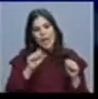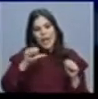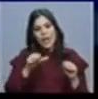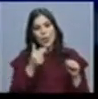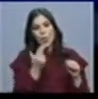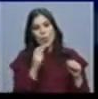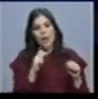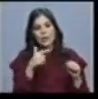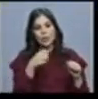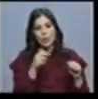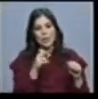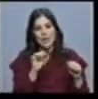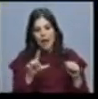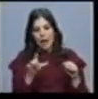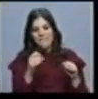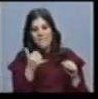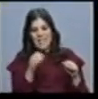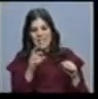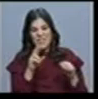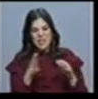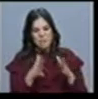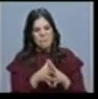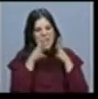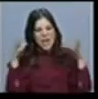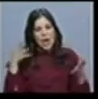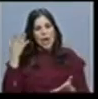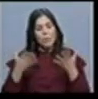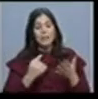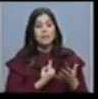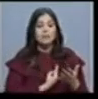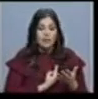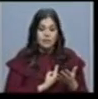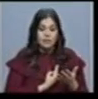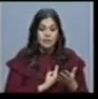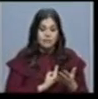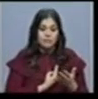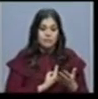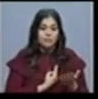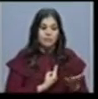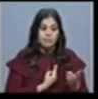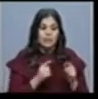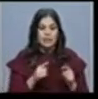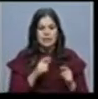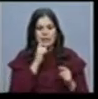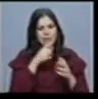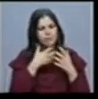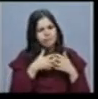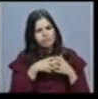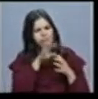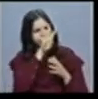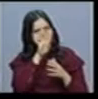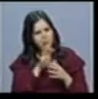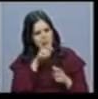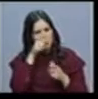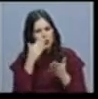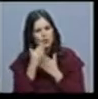é 20 vezes maior do que aquilo que deveria ser. Ora, e isto intrigou sempre os cientistas, os astrónomos,